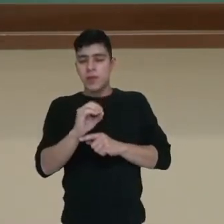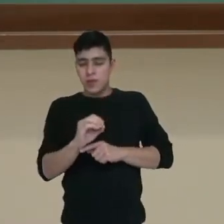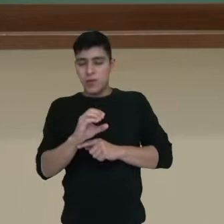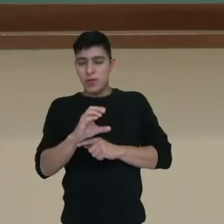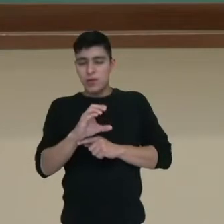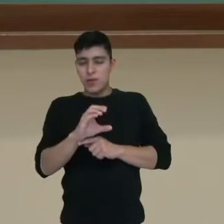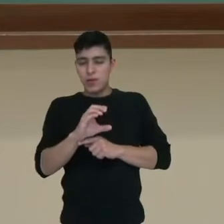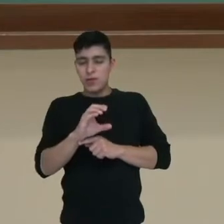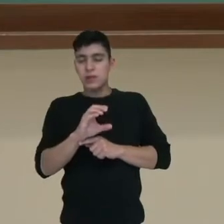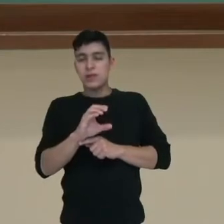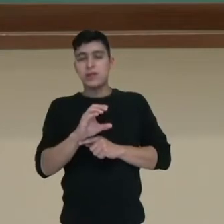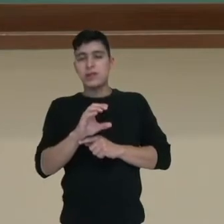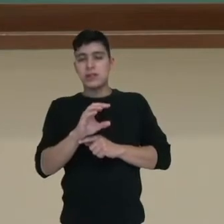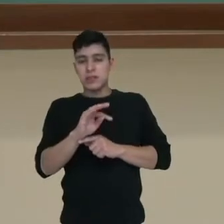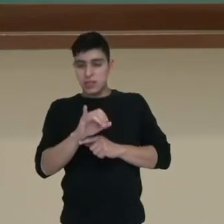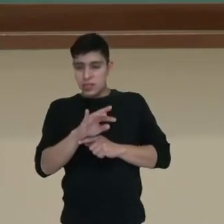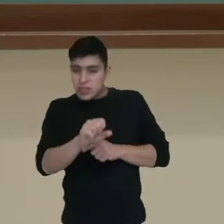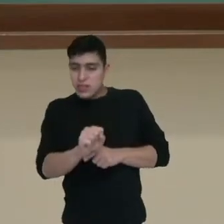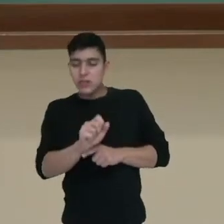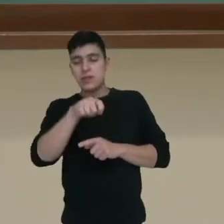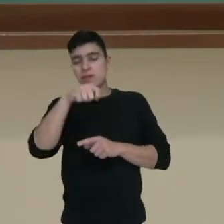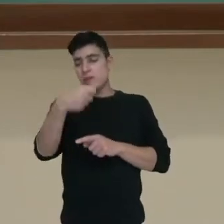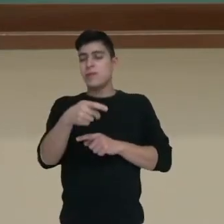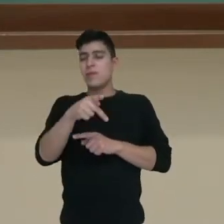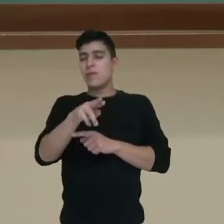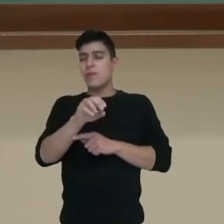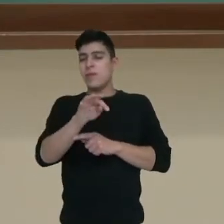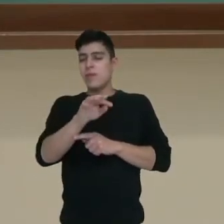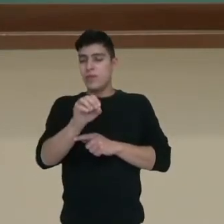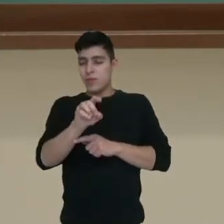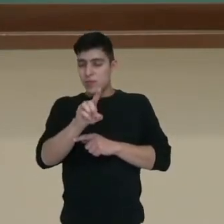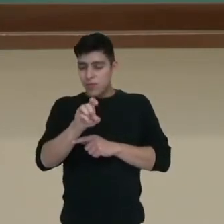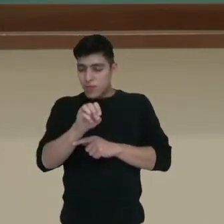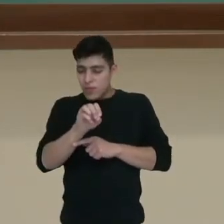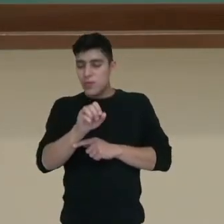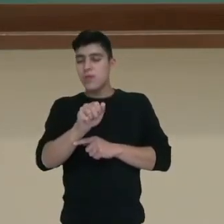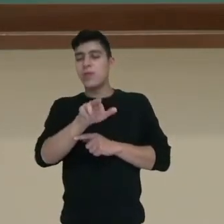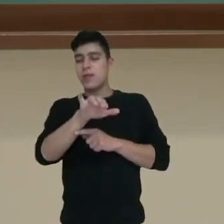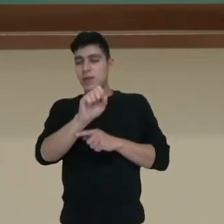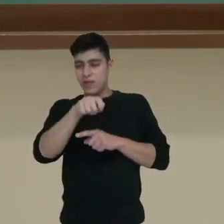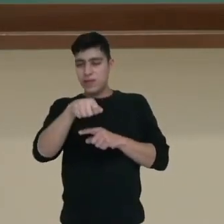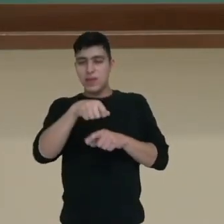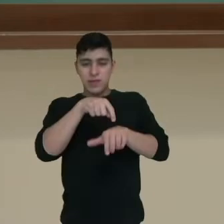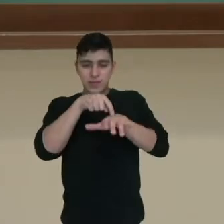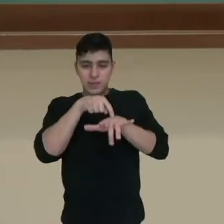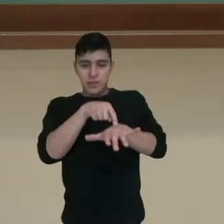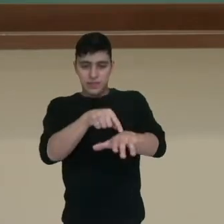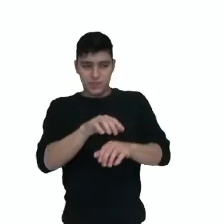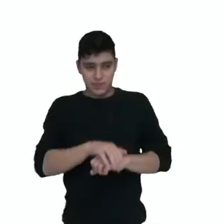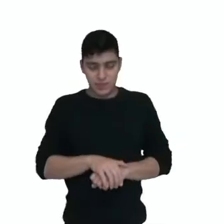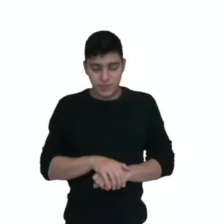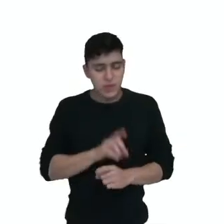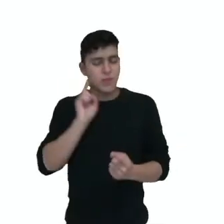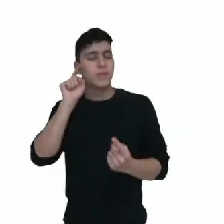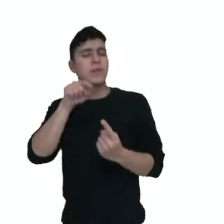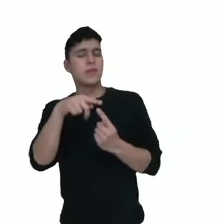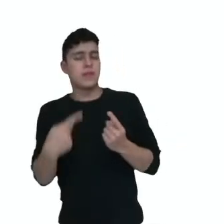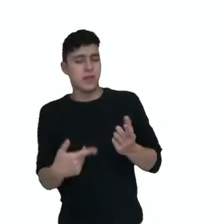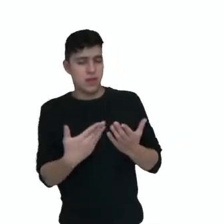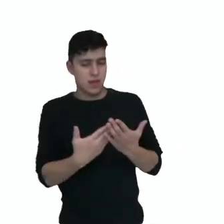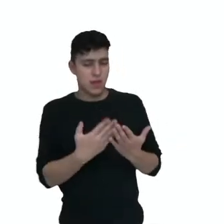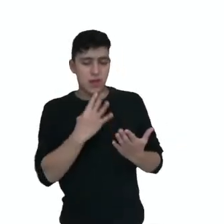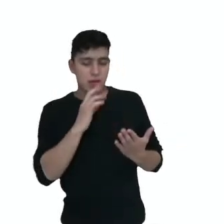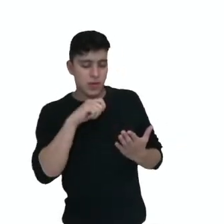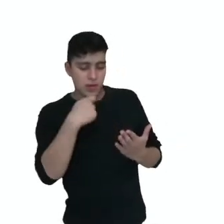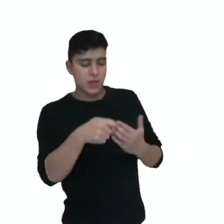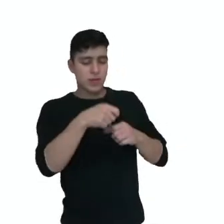os protozoários especificamente, ok? Bom, objetivo da aula de hoje, então, conhecer os protozoários como um